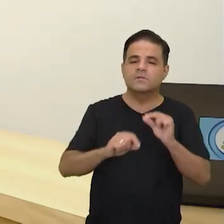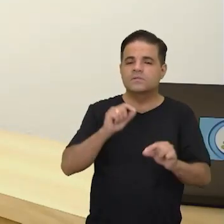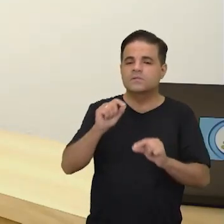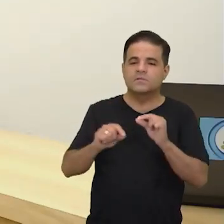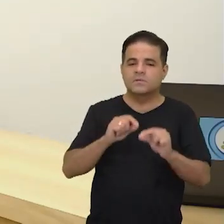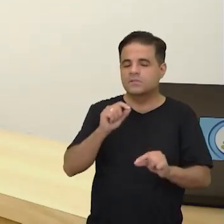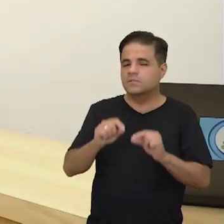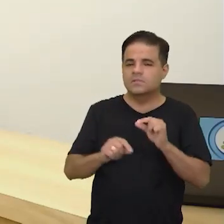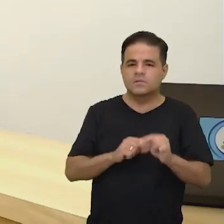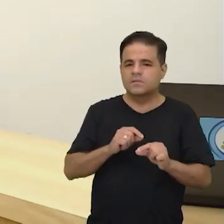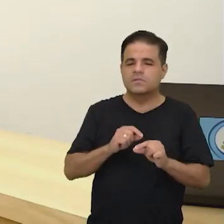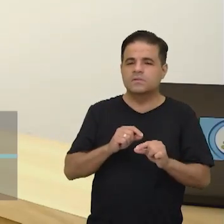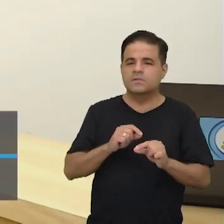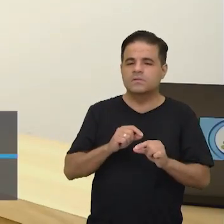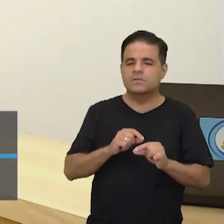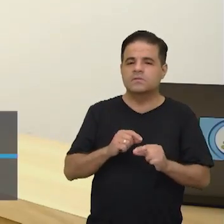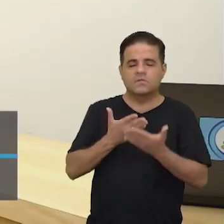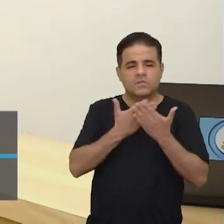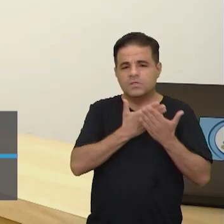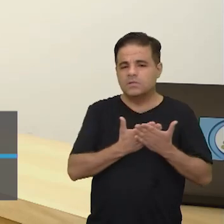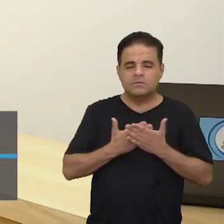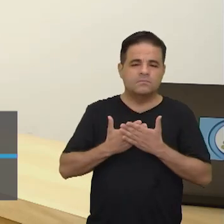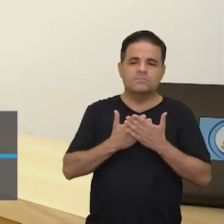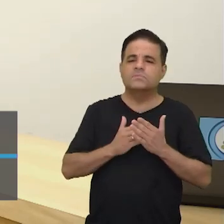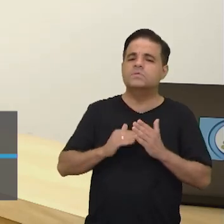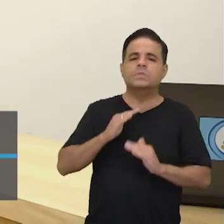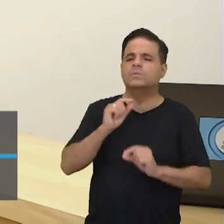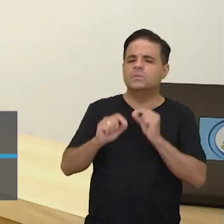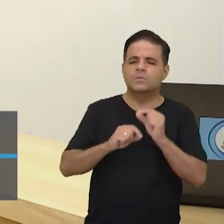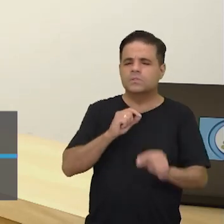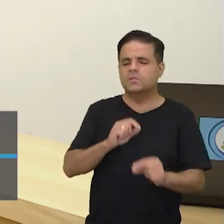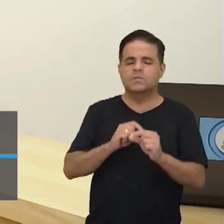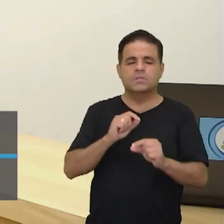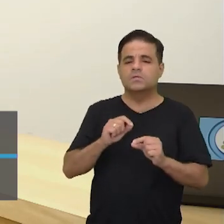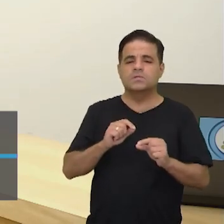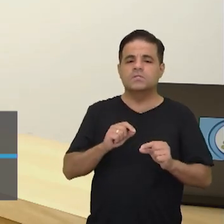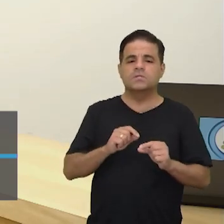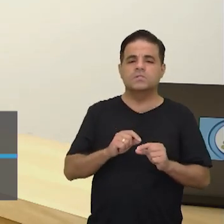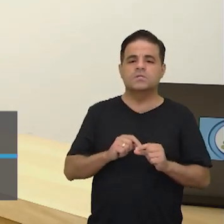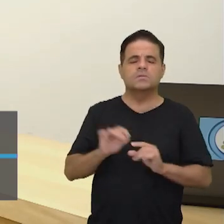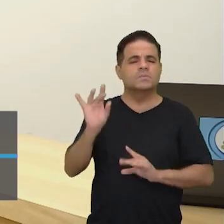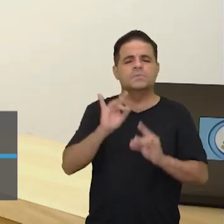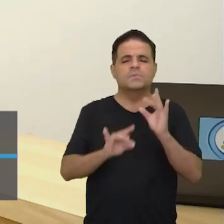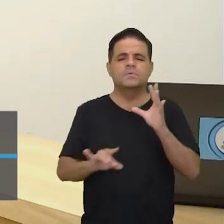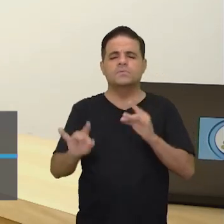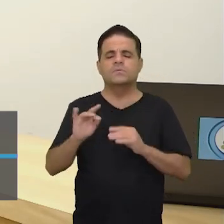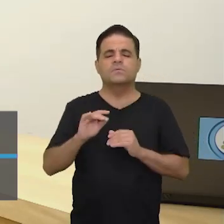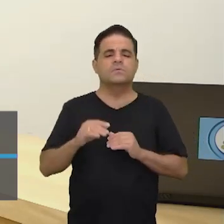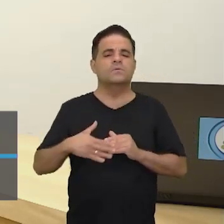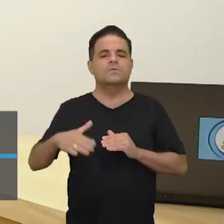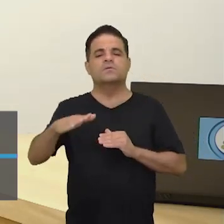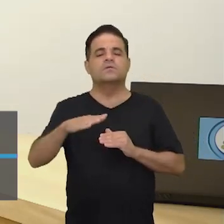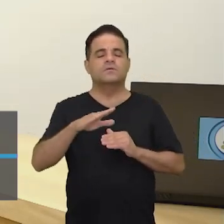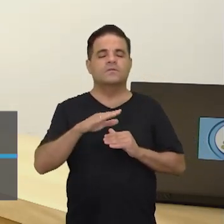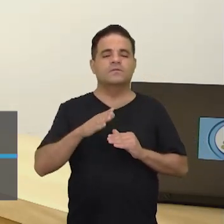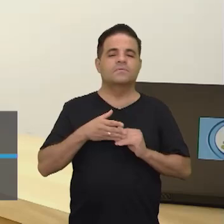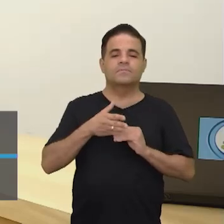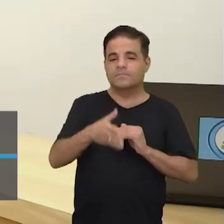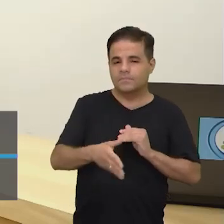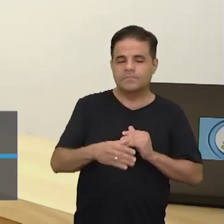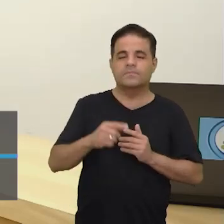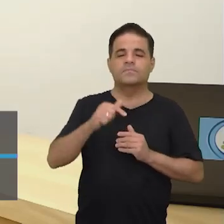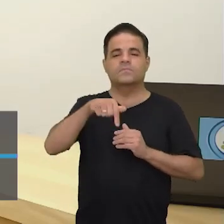hoje. Você pode aprofundar com nossos estudantes aí na escola sobre aí a física de partículas, falar um pouquinho mais dos bósons, né?